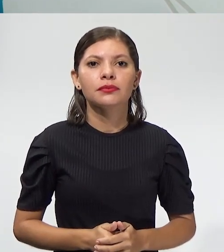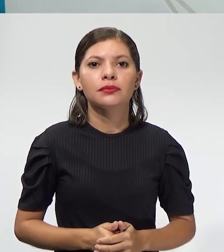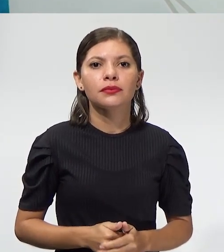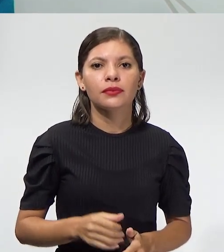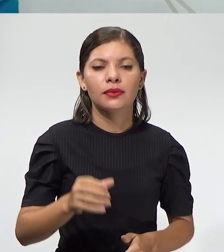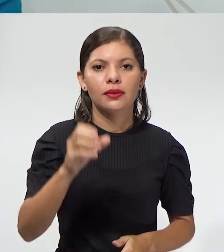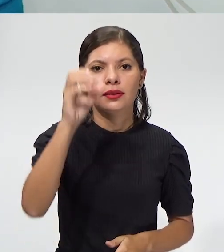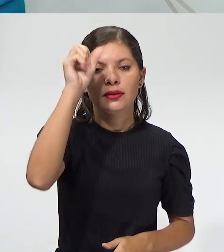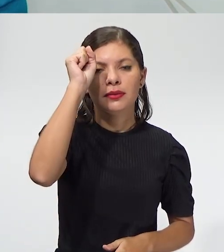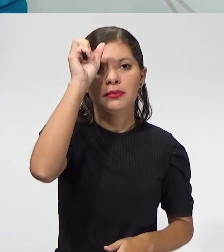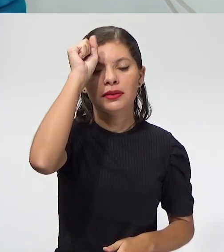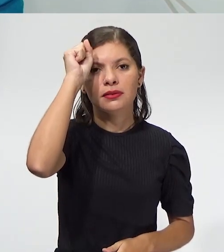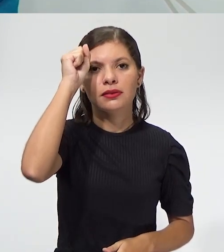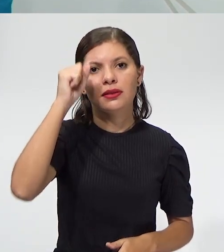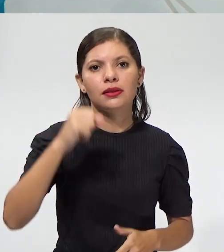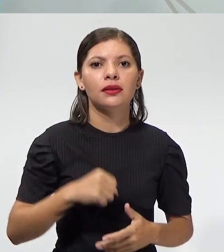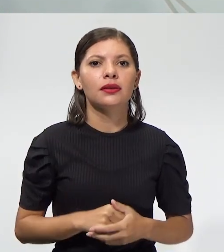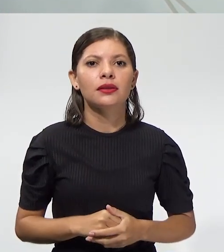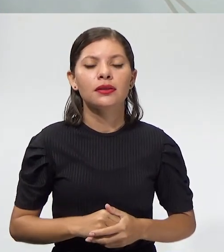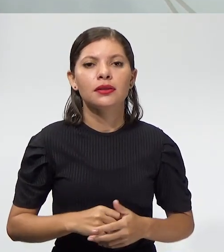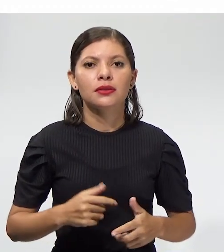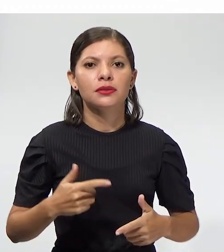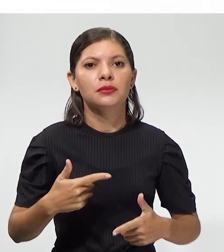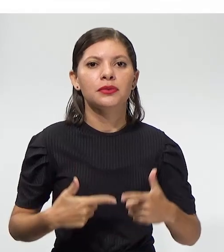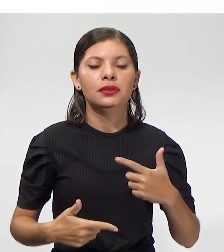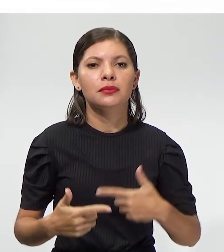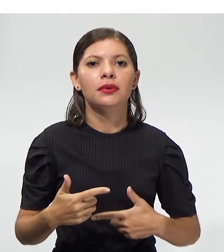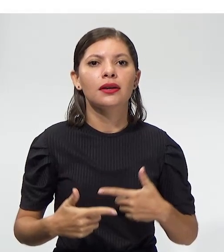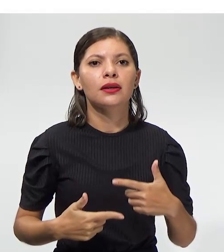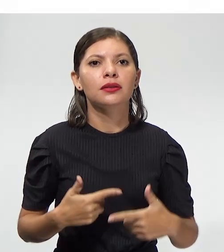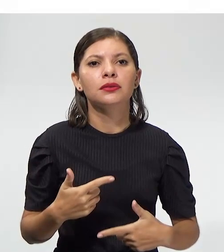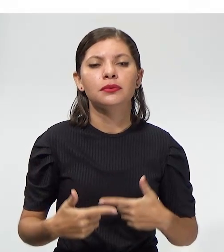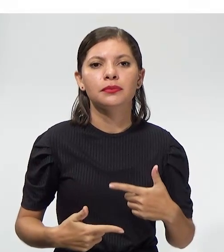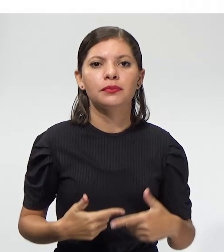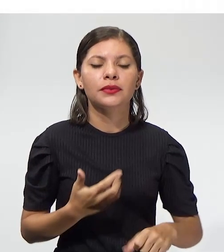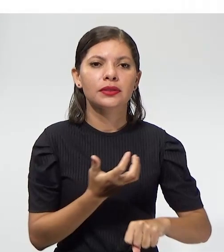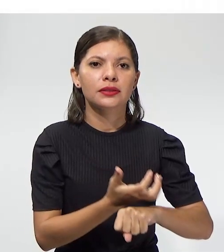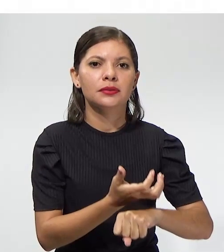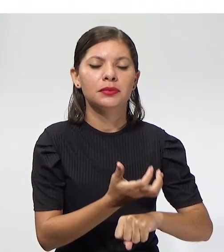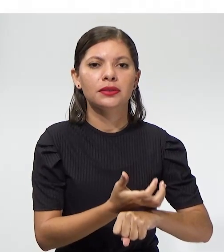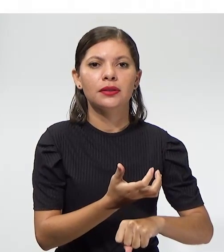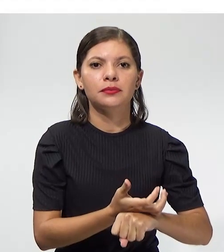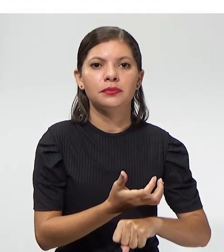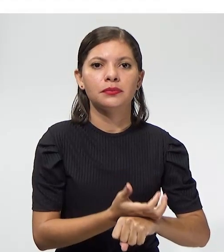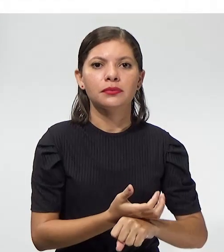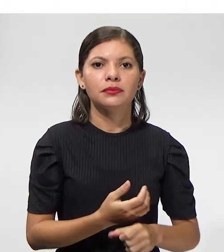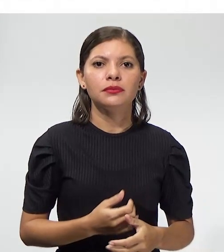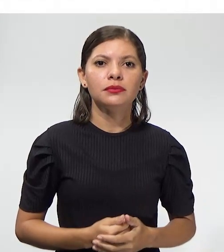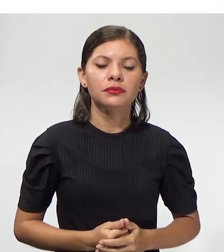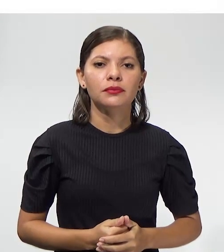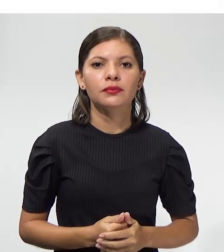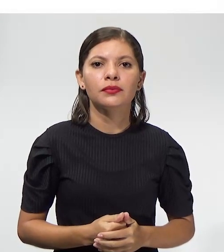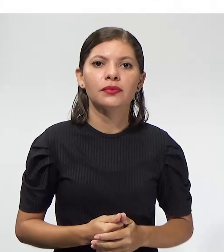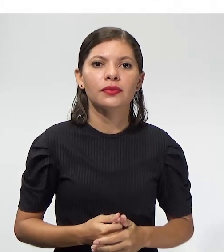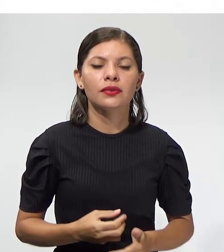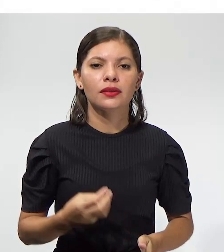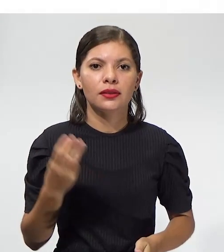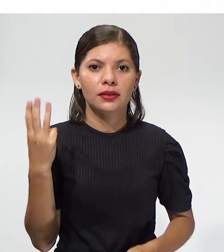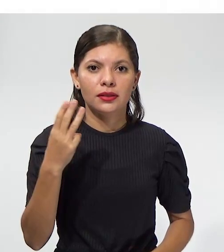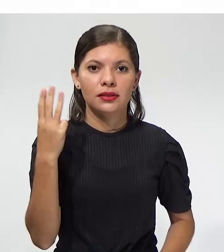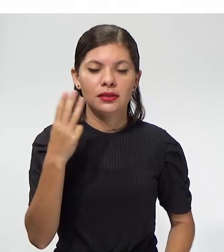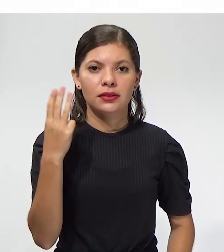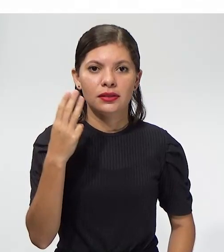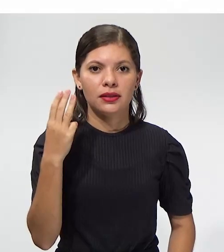um pouquinho mais sobre o que é esse trabalho interdisciplinar. Podemos avançando aqui? Existem 3 formas de conhecer